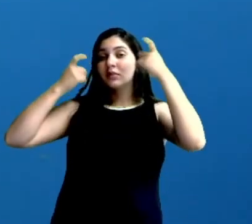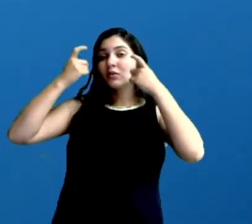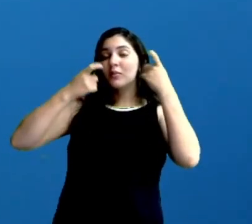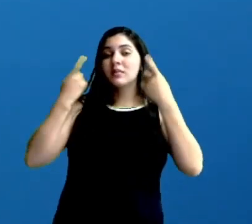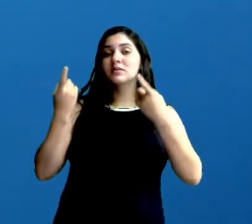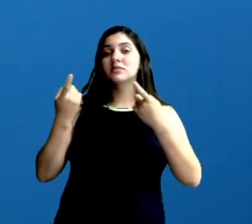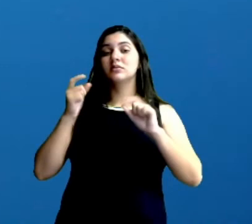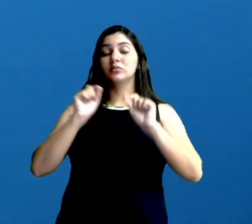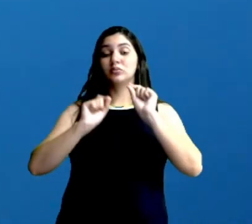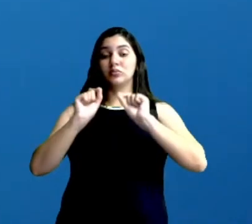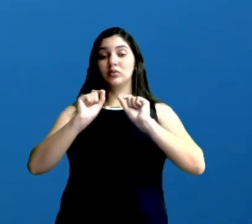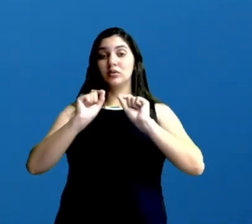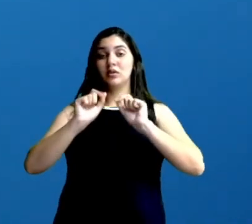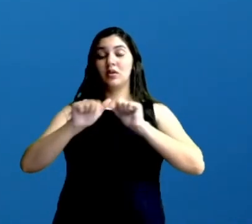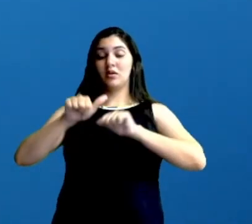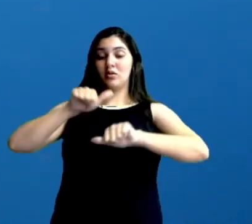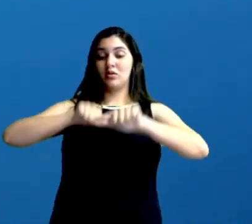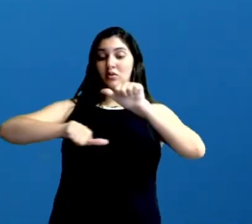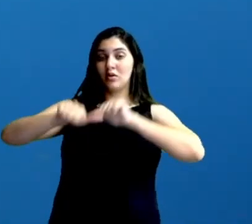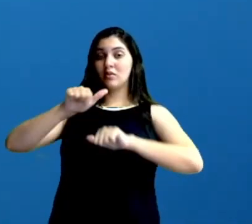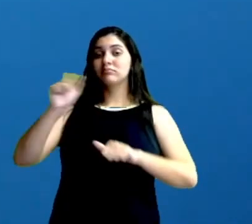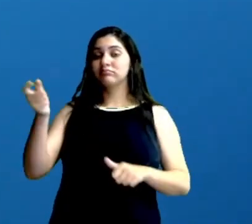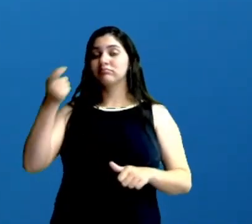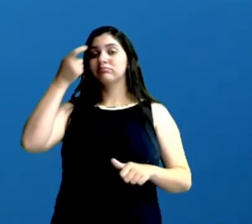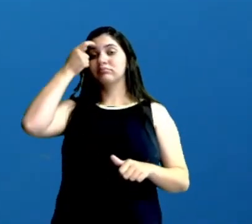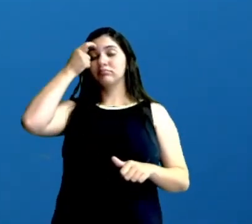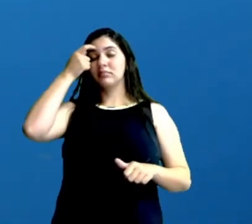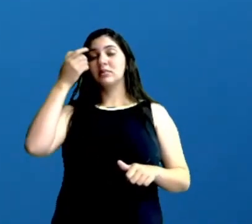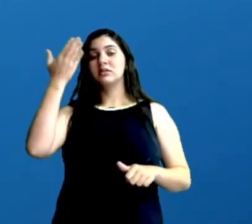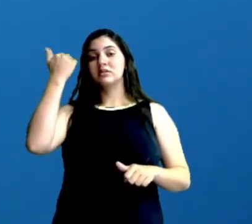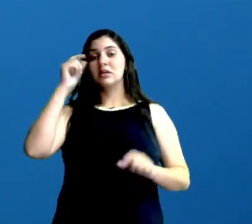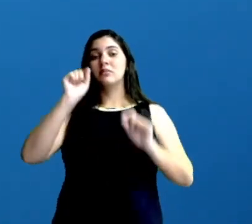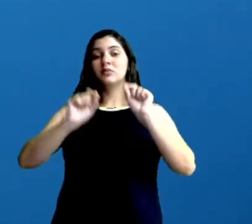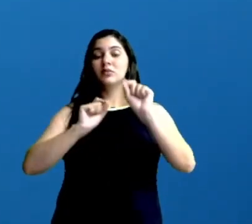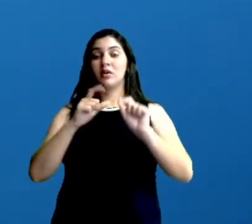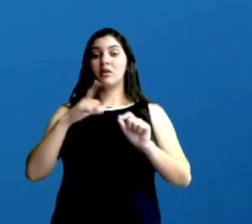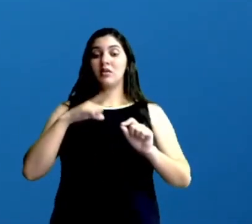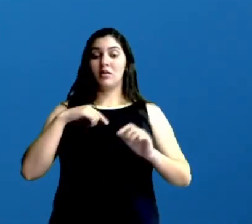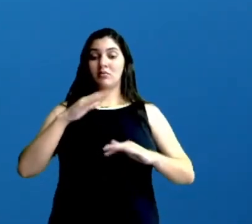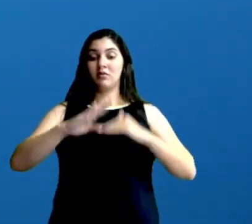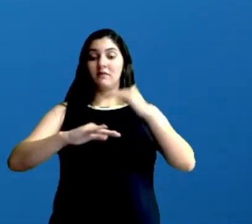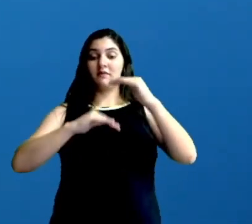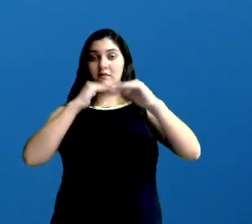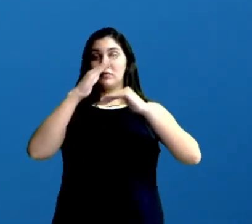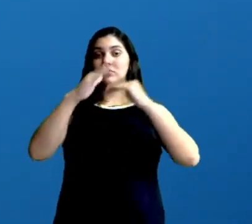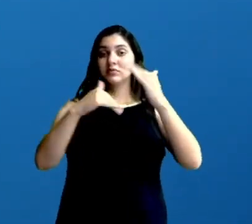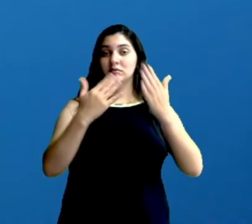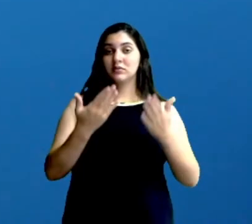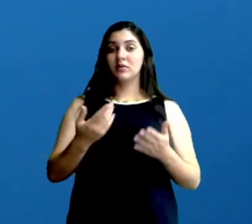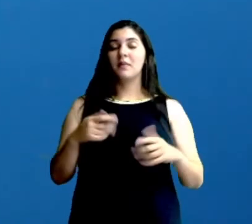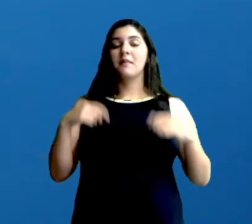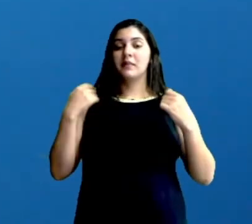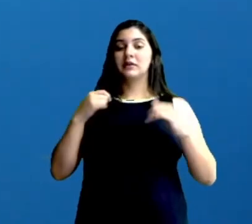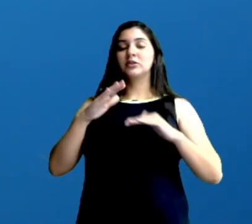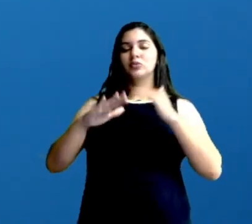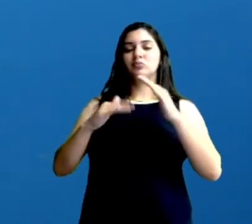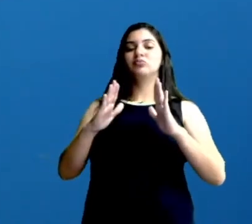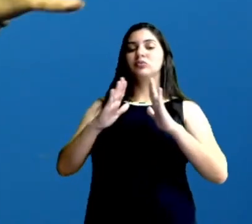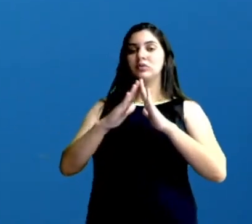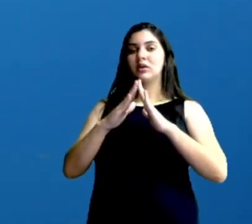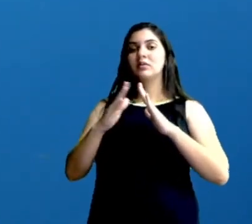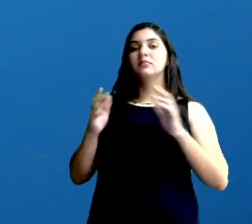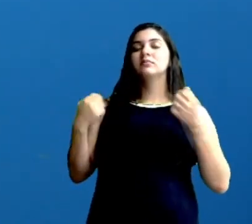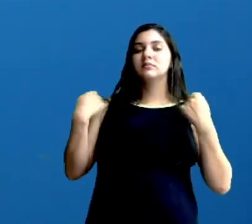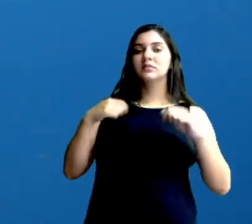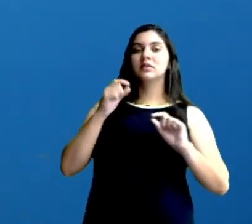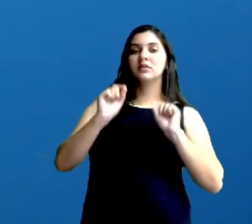modificação também ser uma modificação consciente, né? A gente sabe que a gente tem aí uma evolução, a gente precisa aí construir moradias, a gente